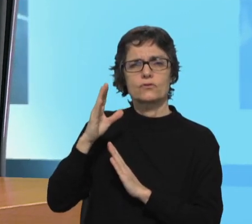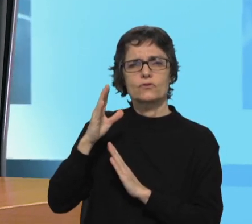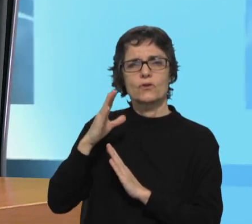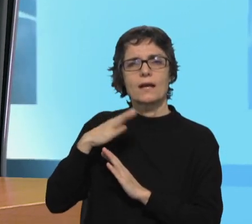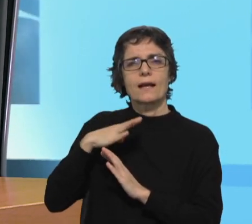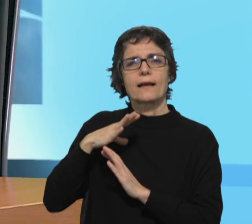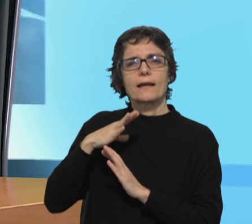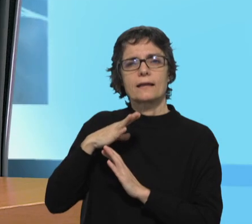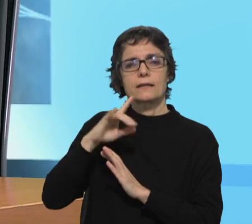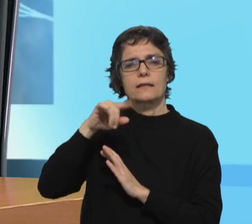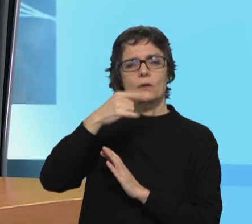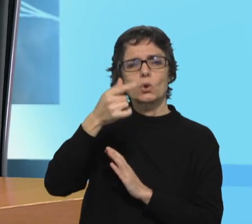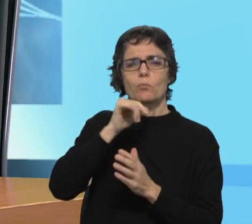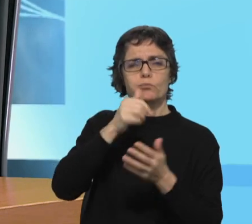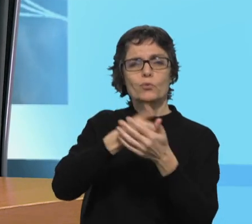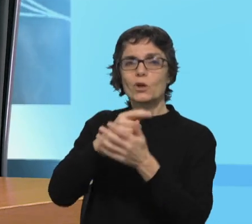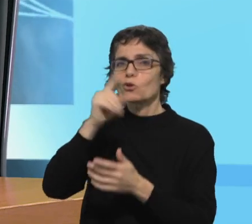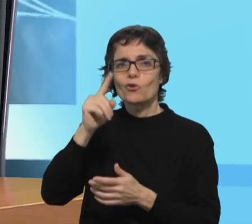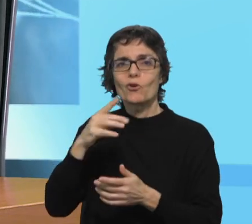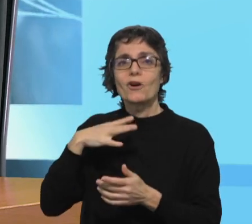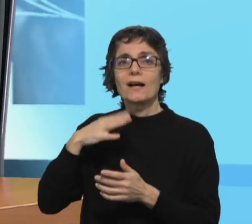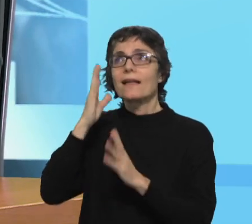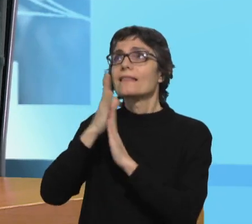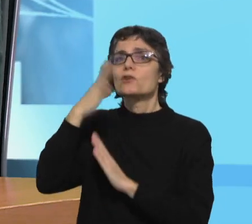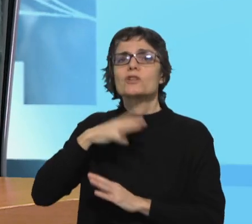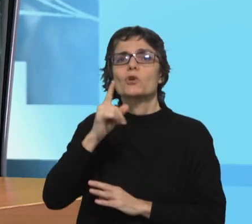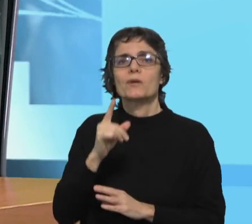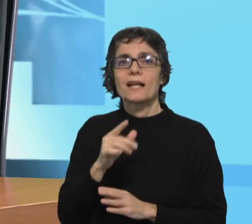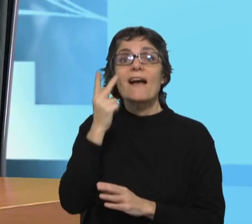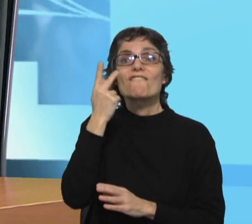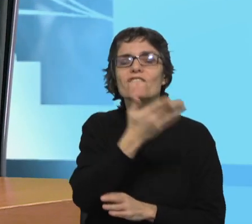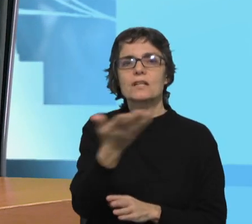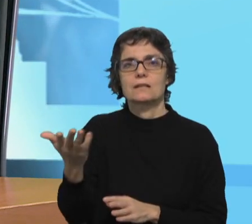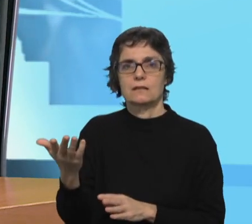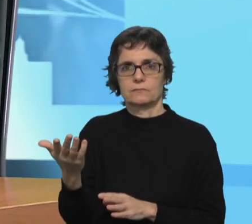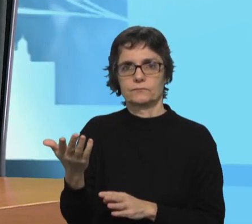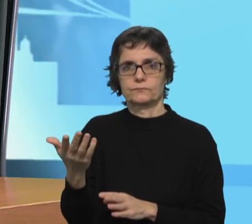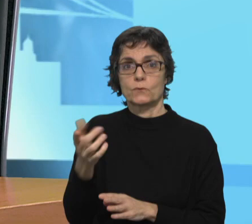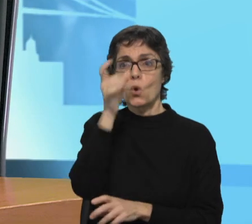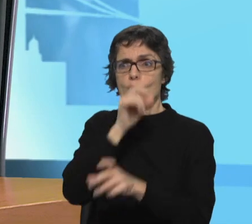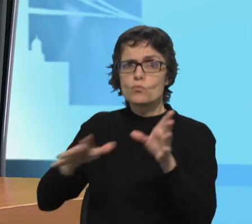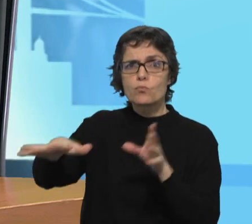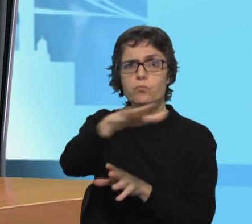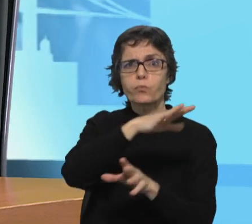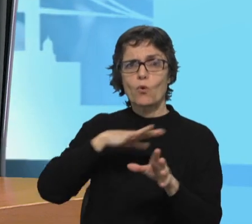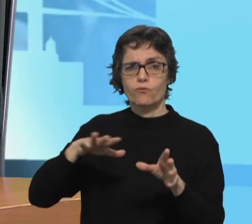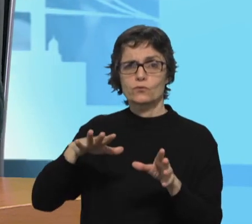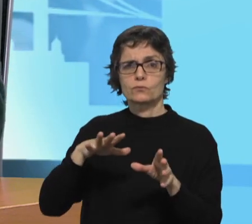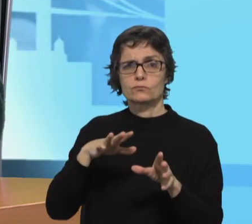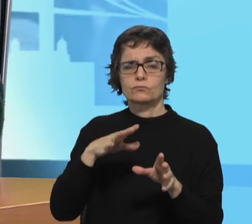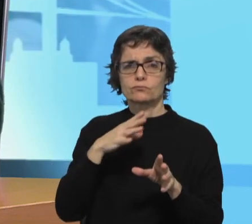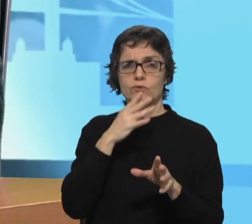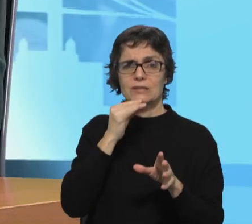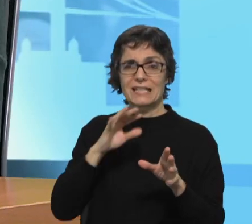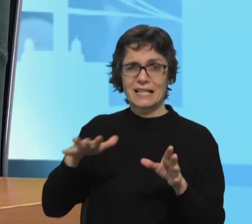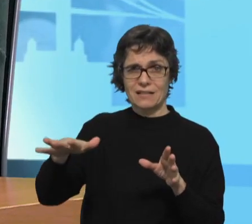Deus quer a vida. Os povos à volta de Israel, alguns deles, tinham o costume de fazer sacrifícios